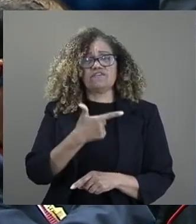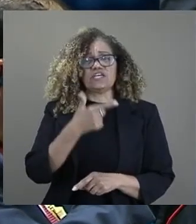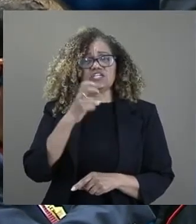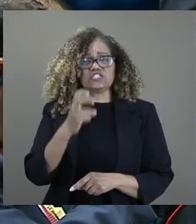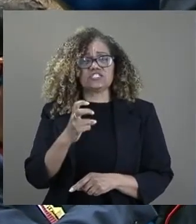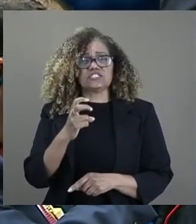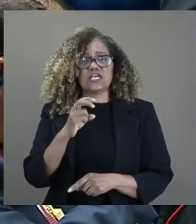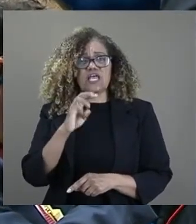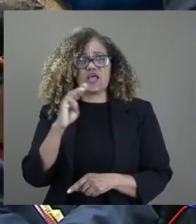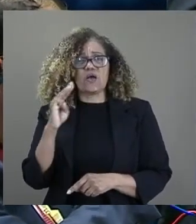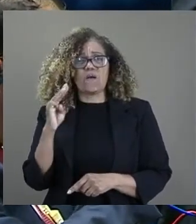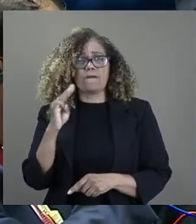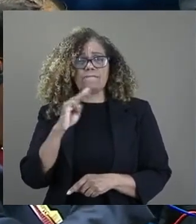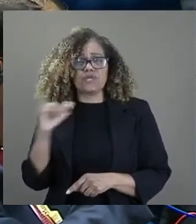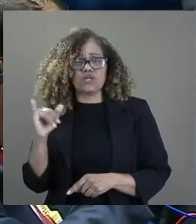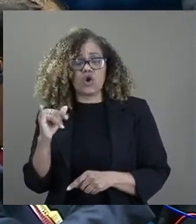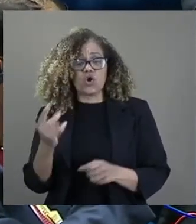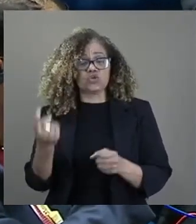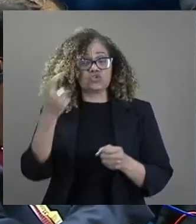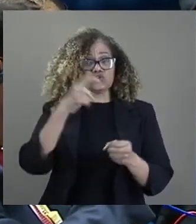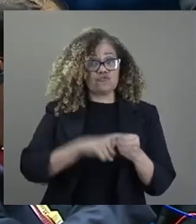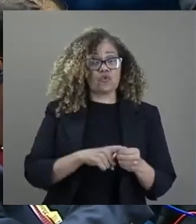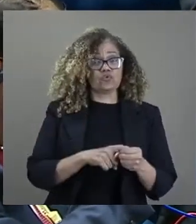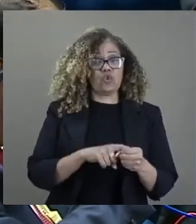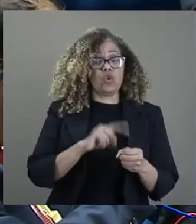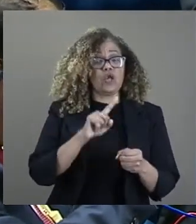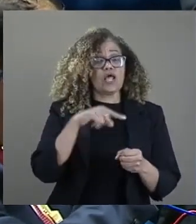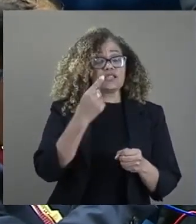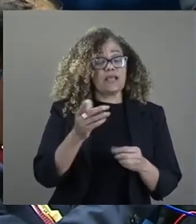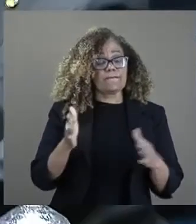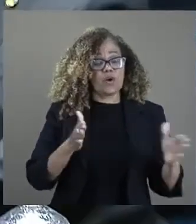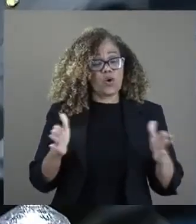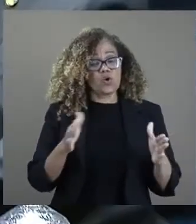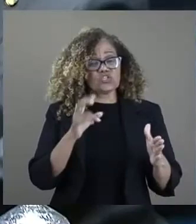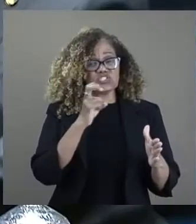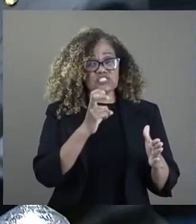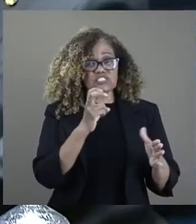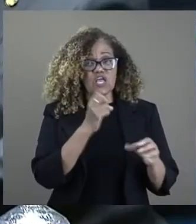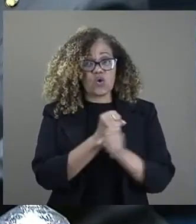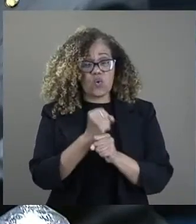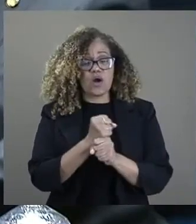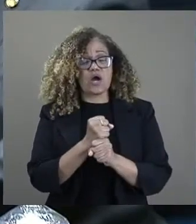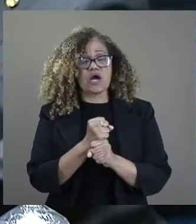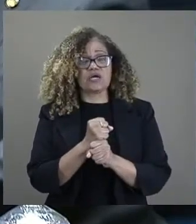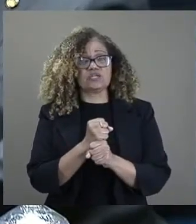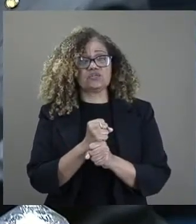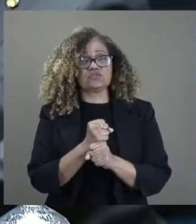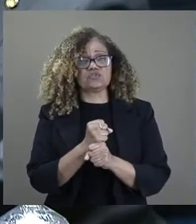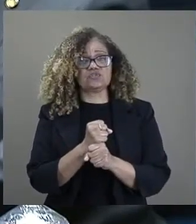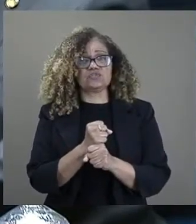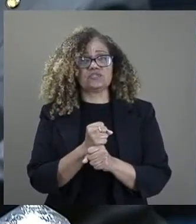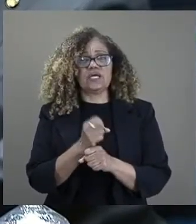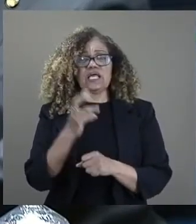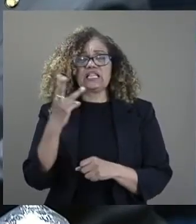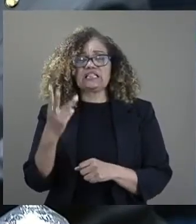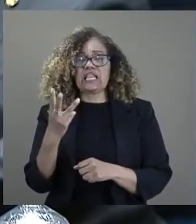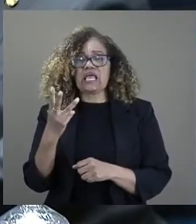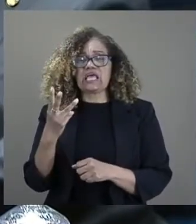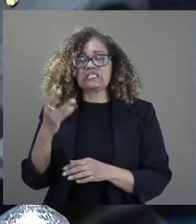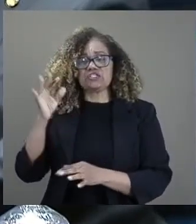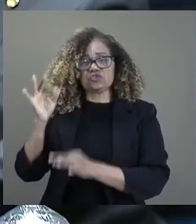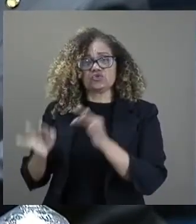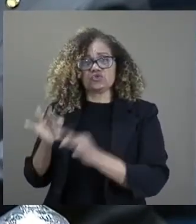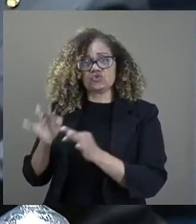devolvidos. Depois de 5 anos, a Justiça entendeu, depois de 3 instâncias, que